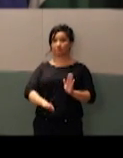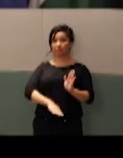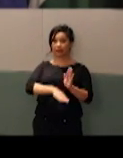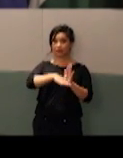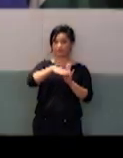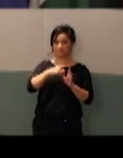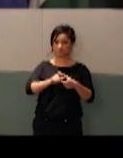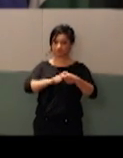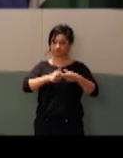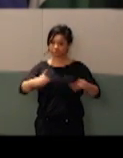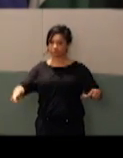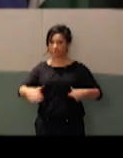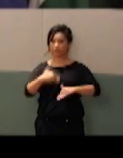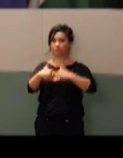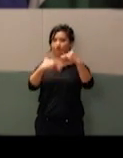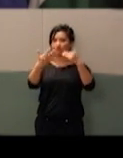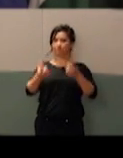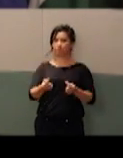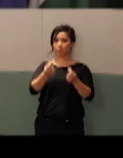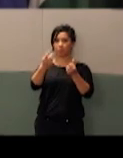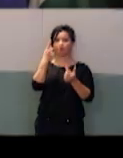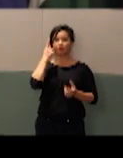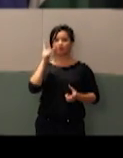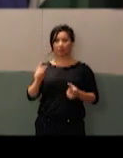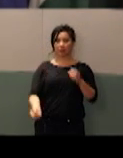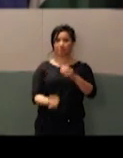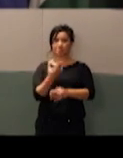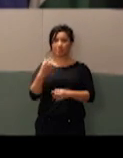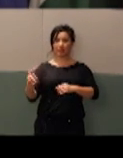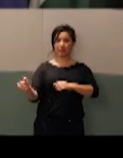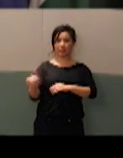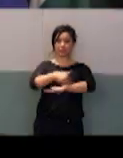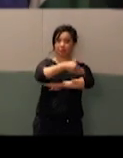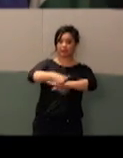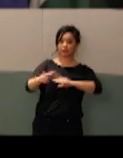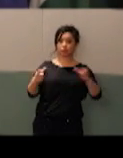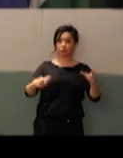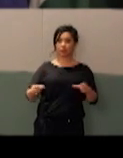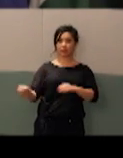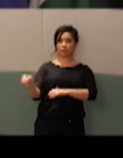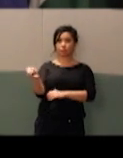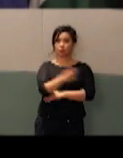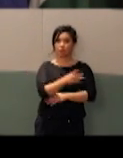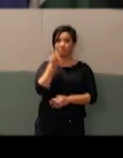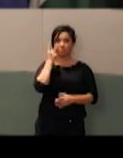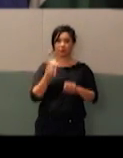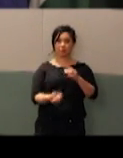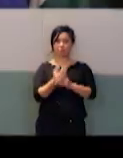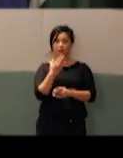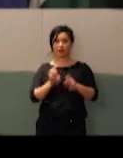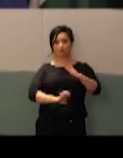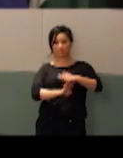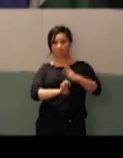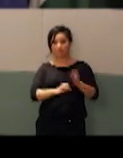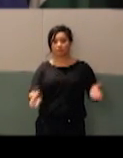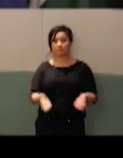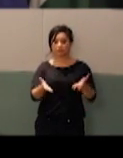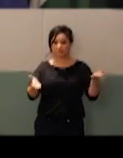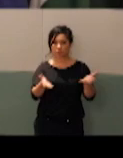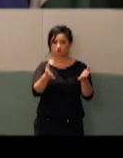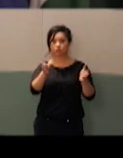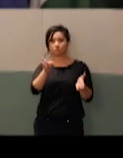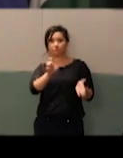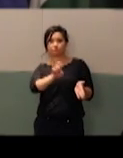quesitos novos endereços para expansão empresarial, incentivos empresariais, desburocratização,